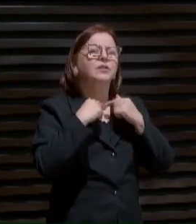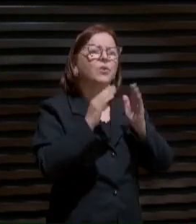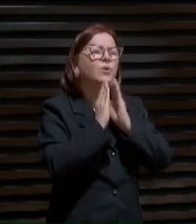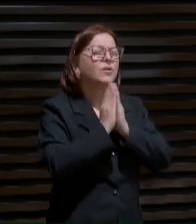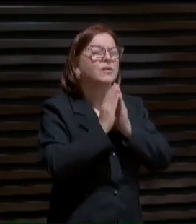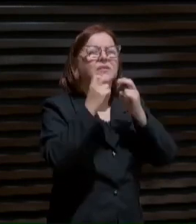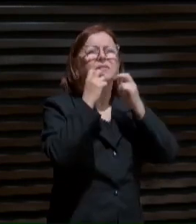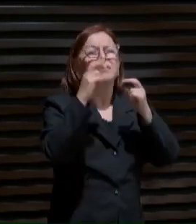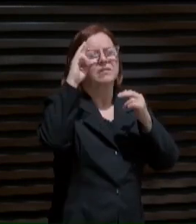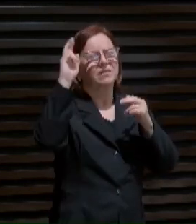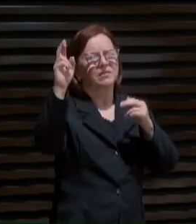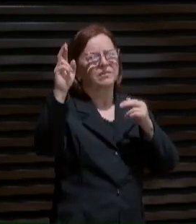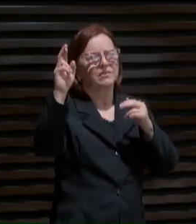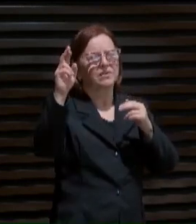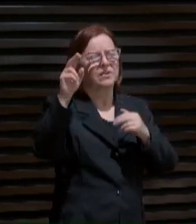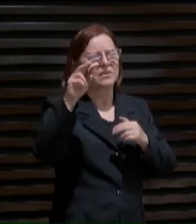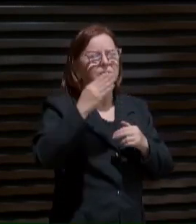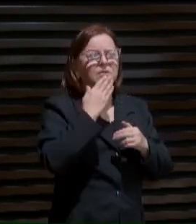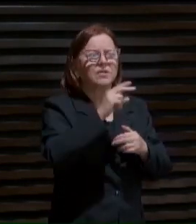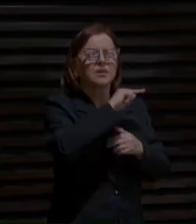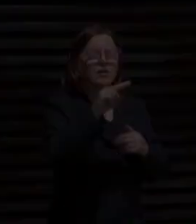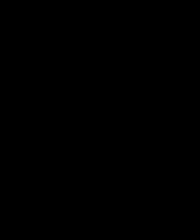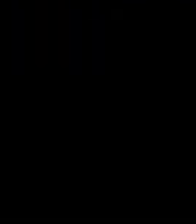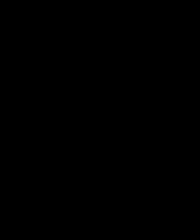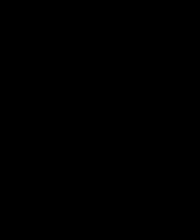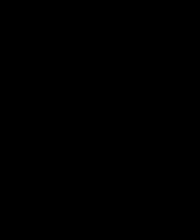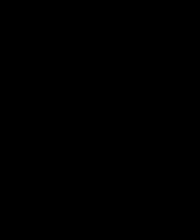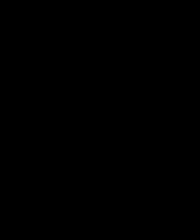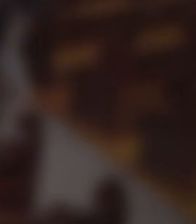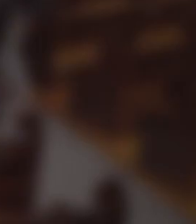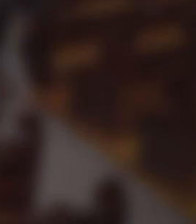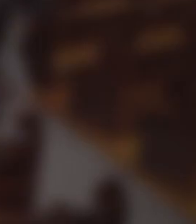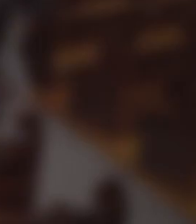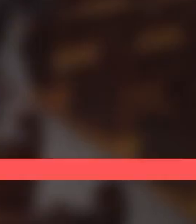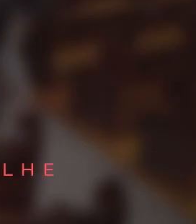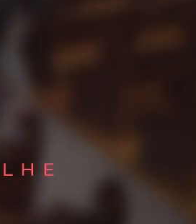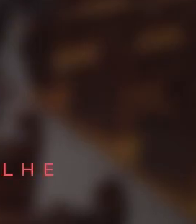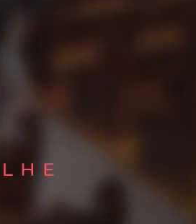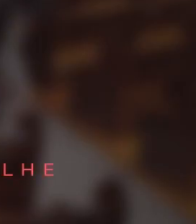suplicamos ao Senhor pedimos em nome de Jesus Cristo amém E aí